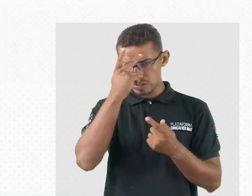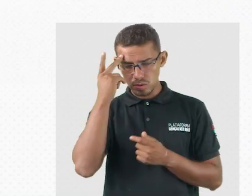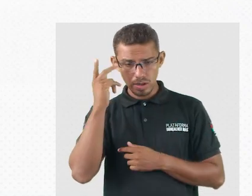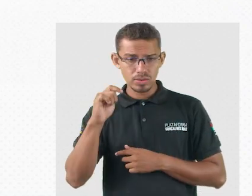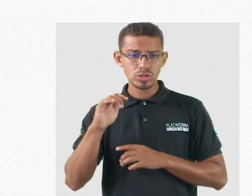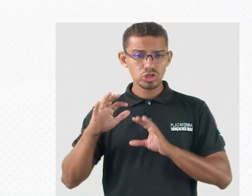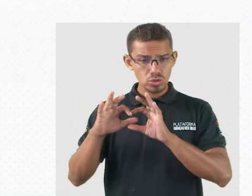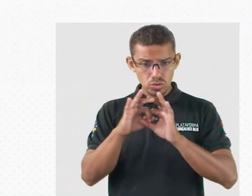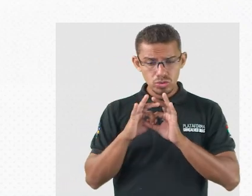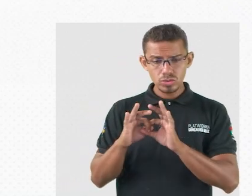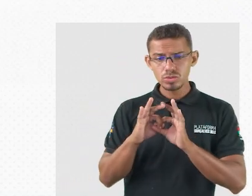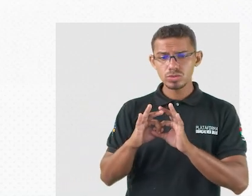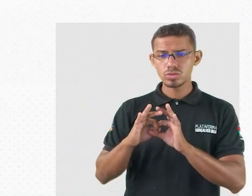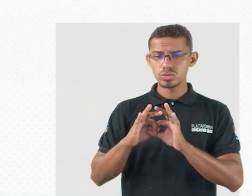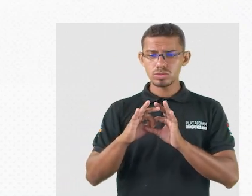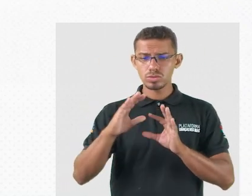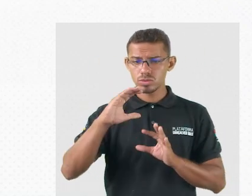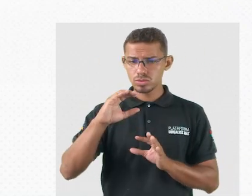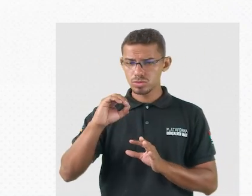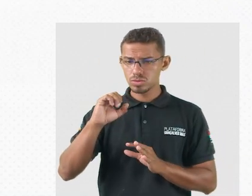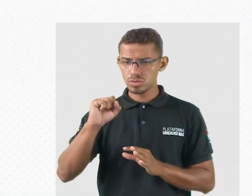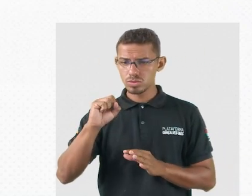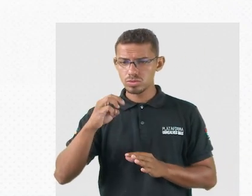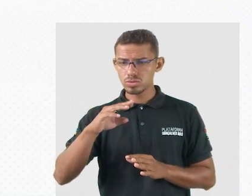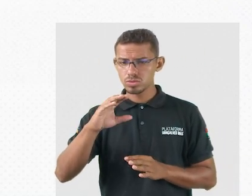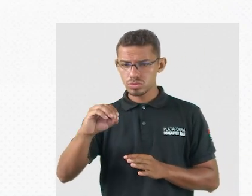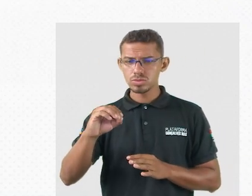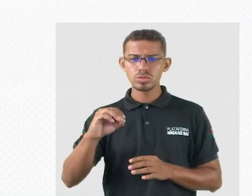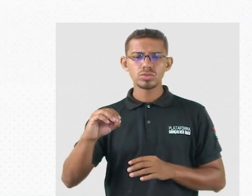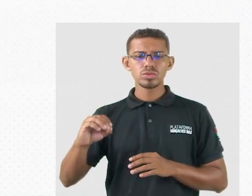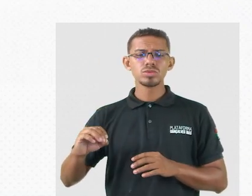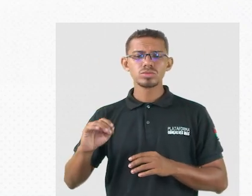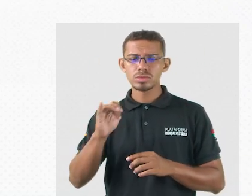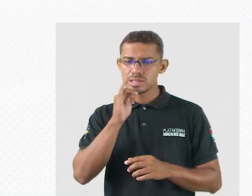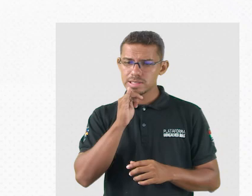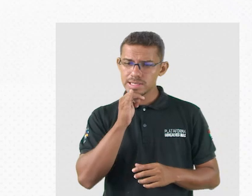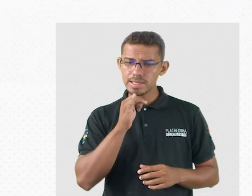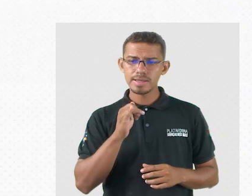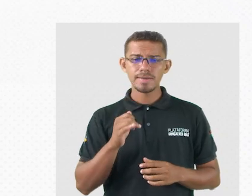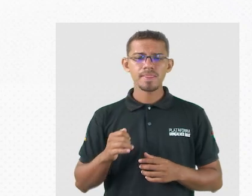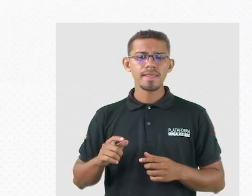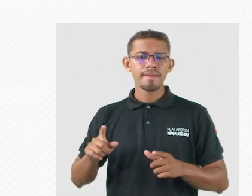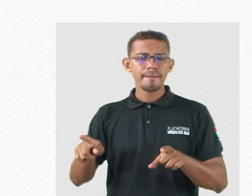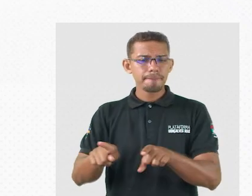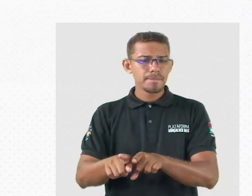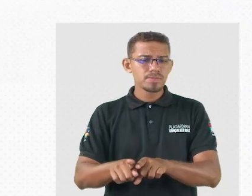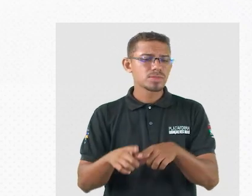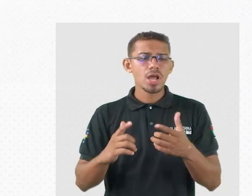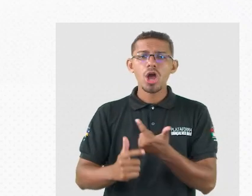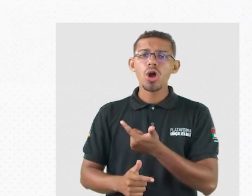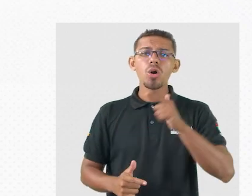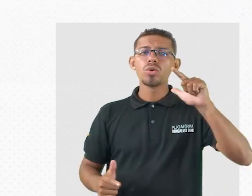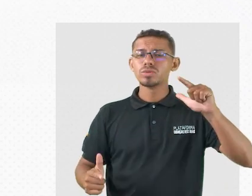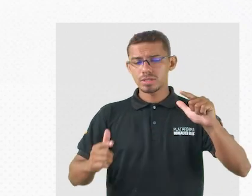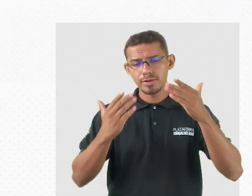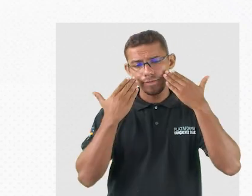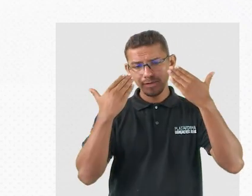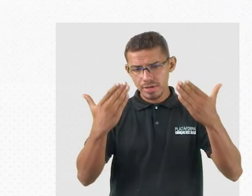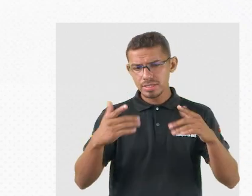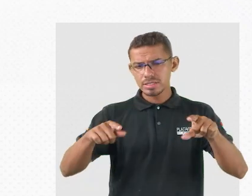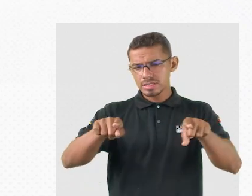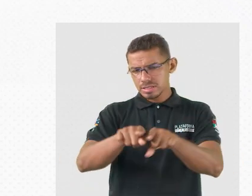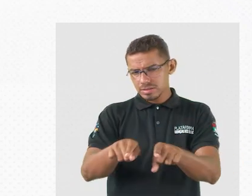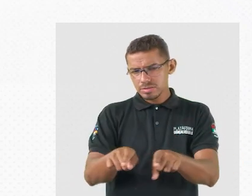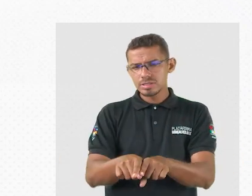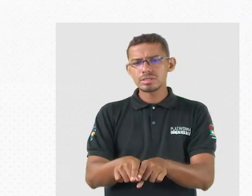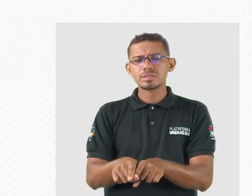eles se uniram a Cosme Bento de Chagas, líder quilombola, que comandava cerca de 3 mil negros, né? Então é uma outra frente também, e